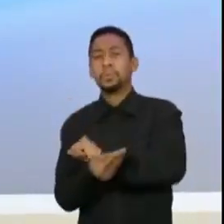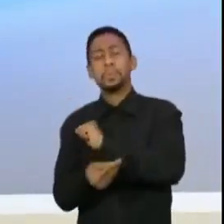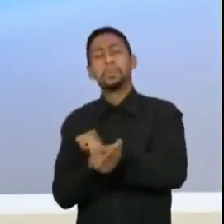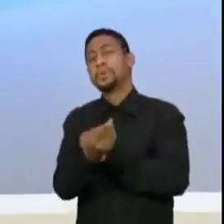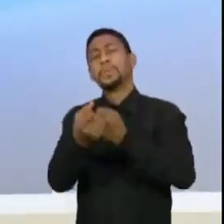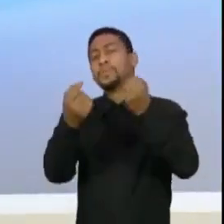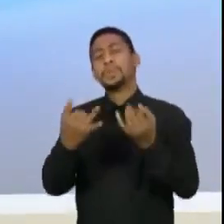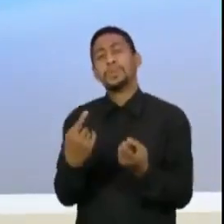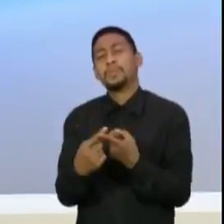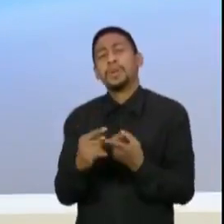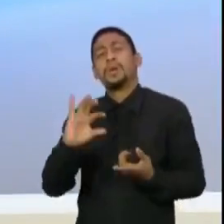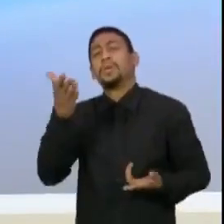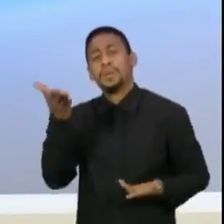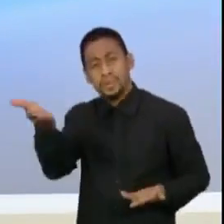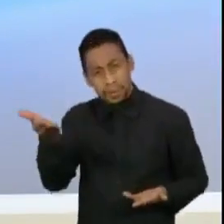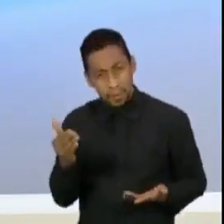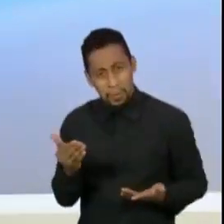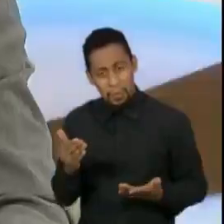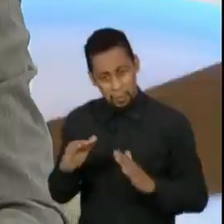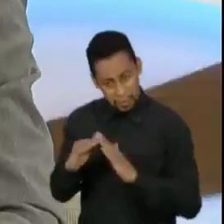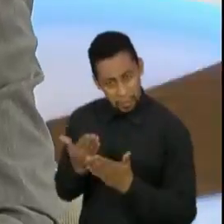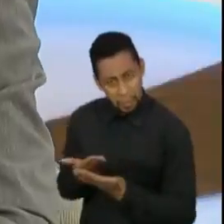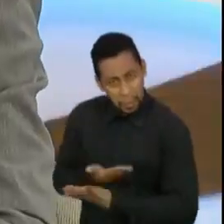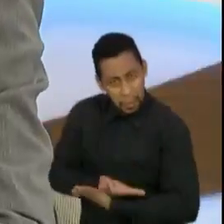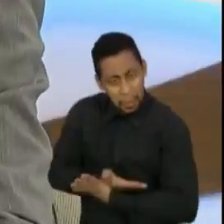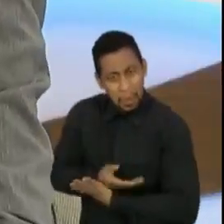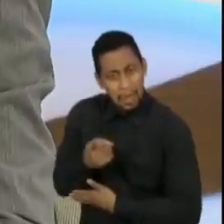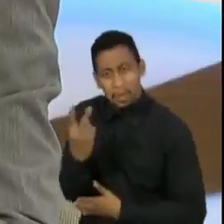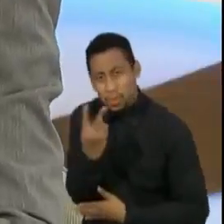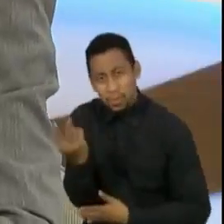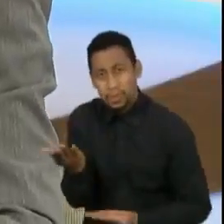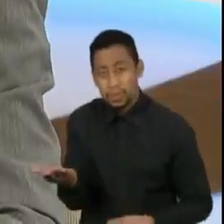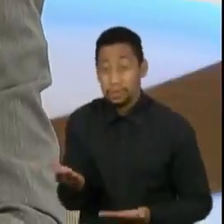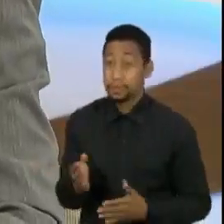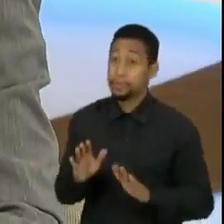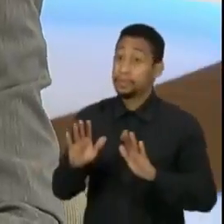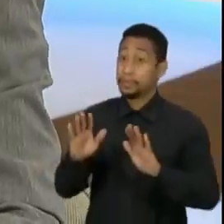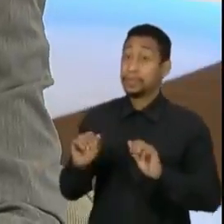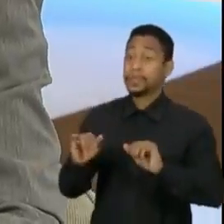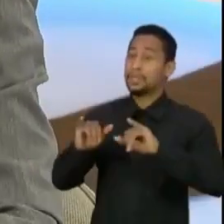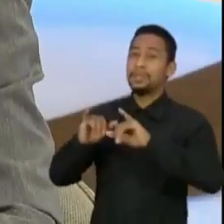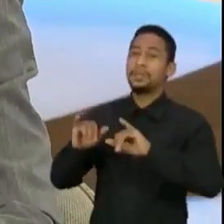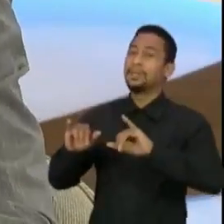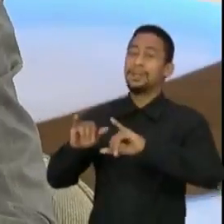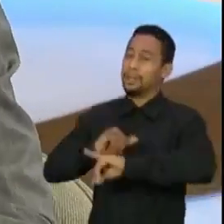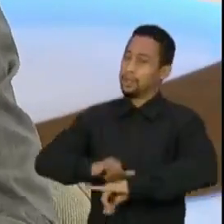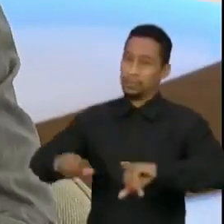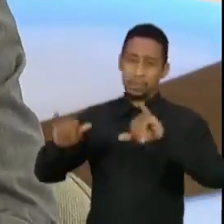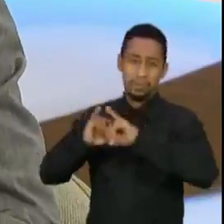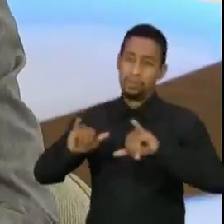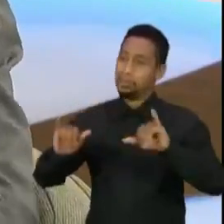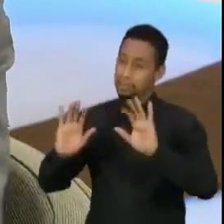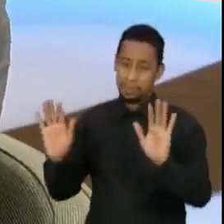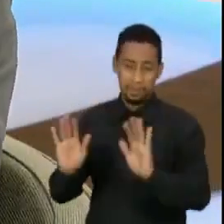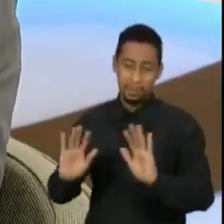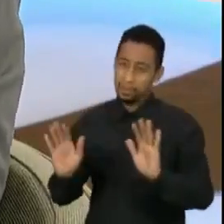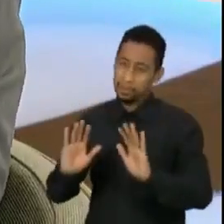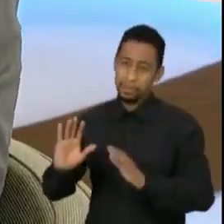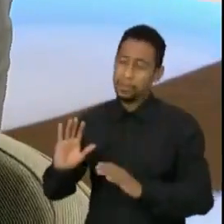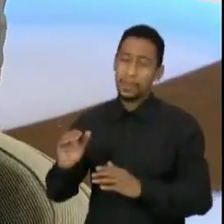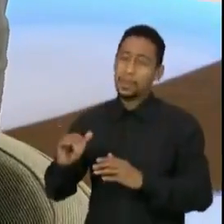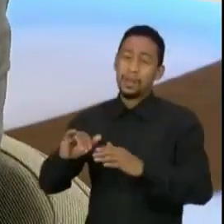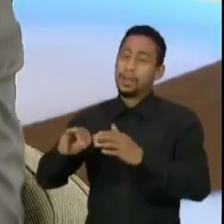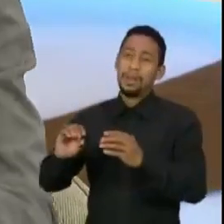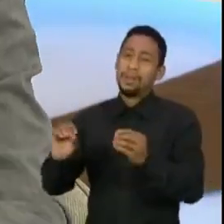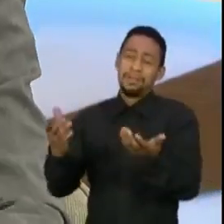do time para essa relação com essas duas entidades primeiro que a matéria que foi feita não teve repercussão em nenhum outro meio jornalístico